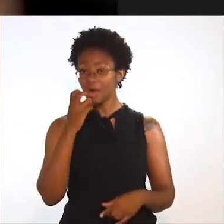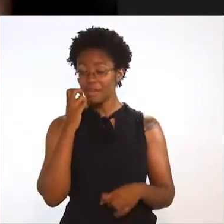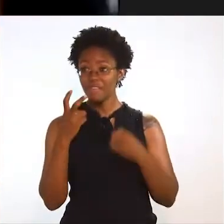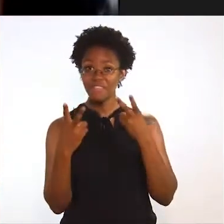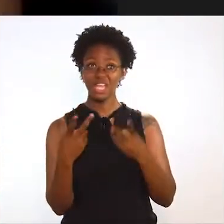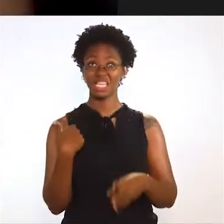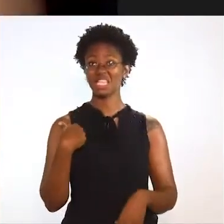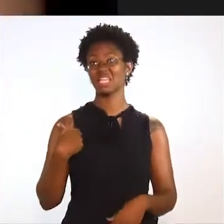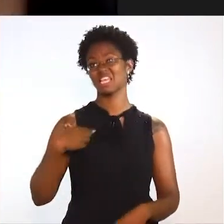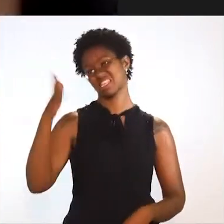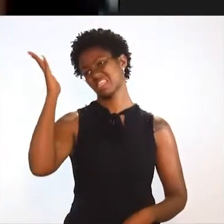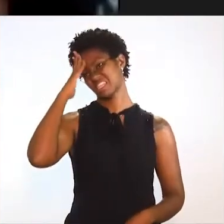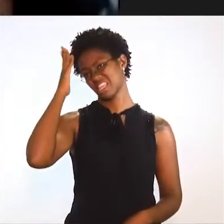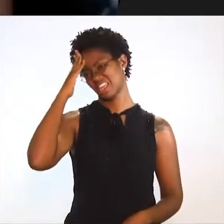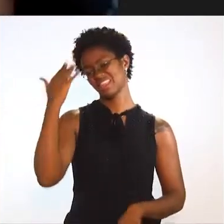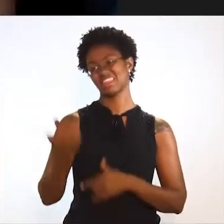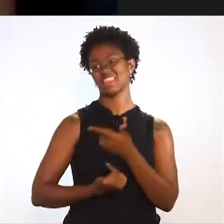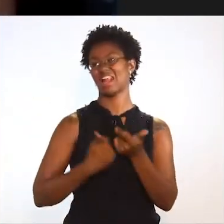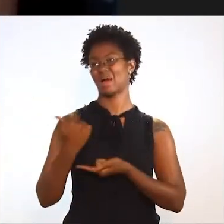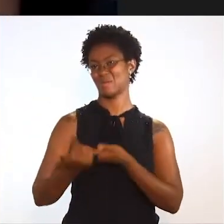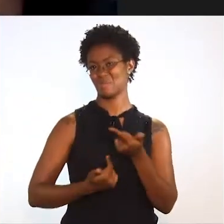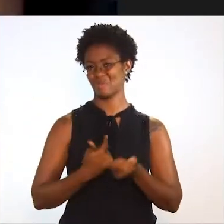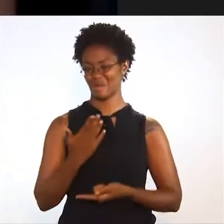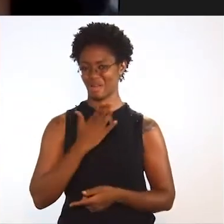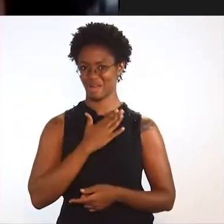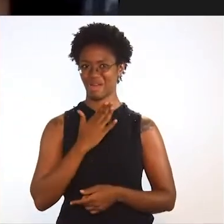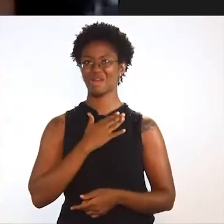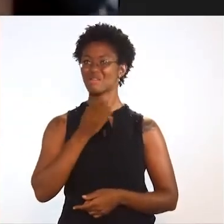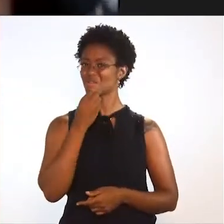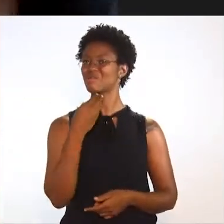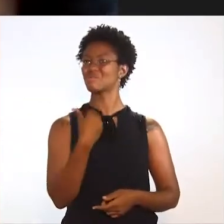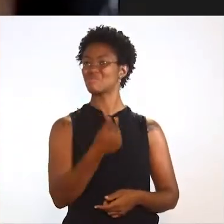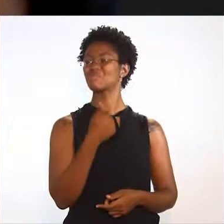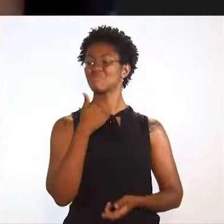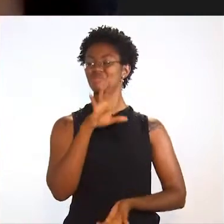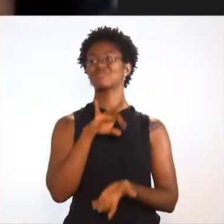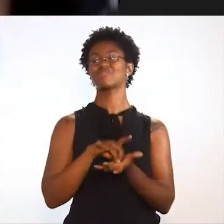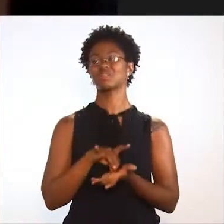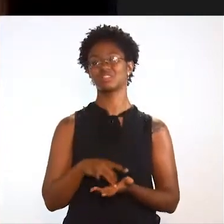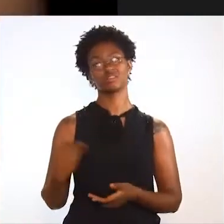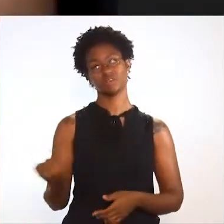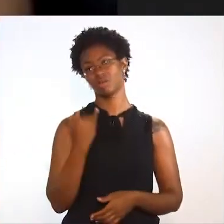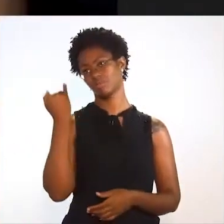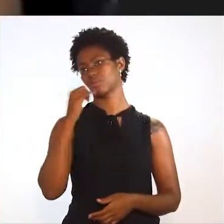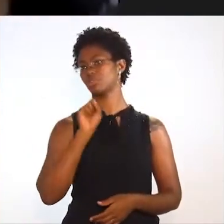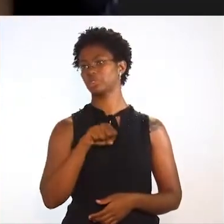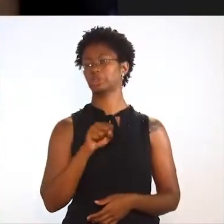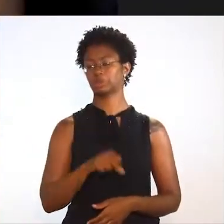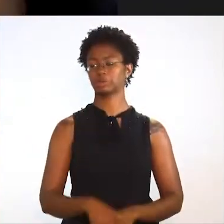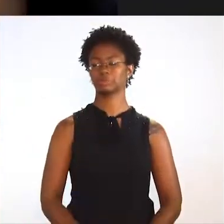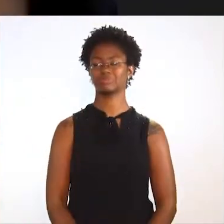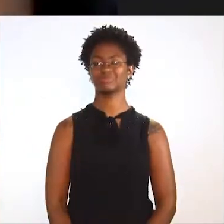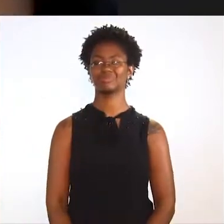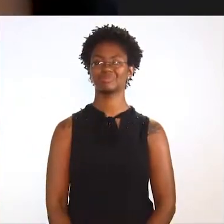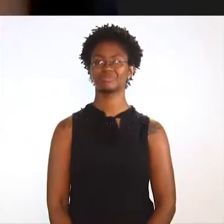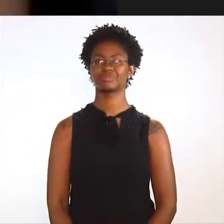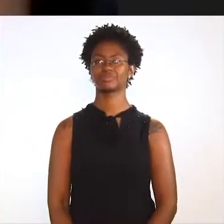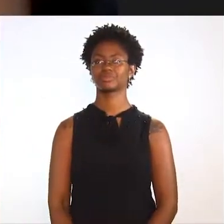costas e reconhecer o meu trabalho como negócio de impacto social. Isso é muito importante,